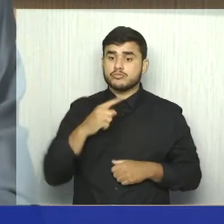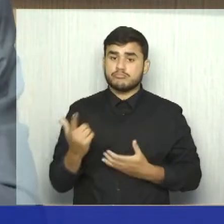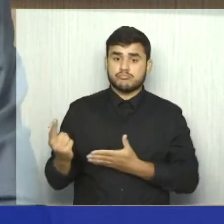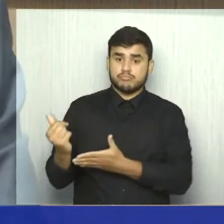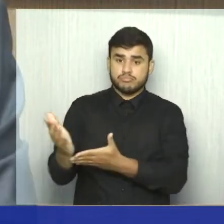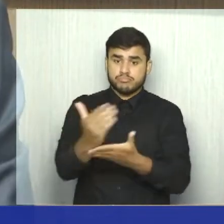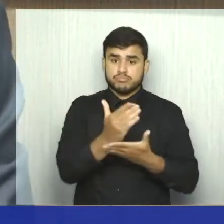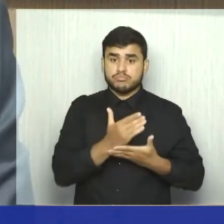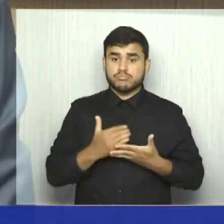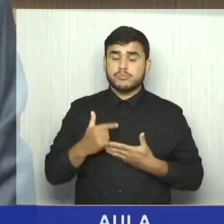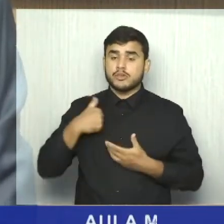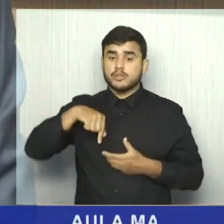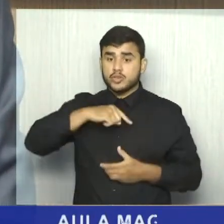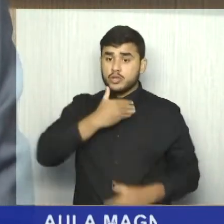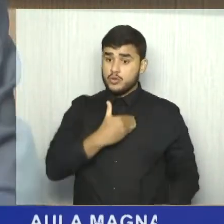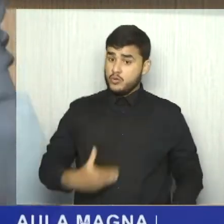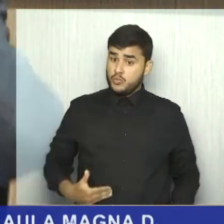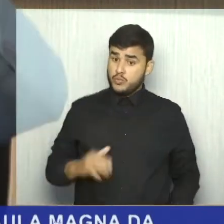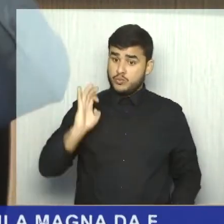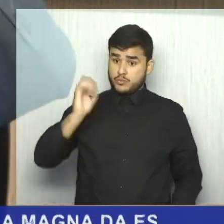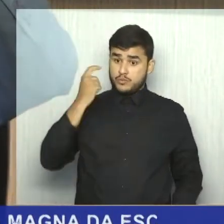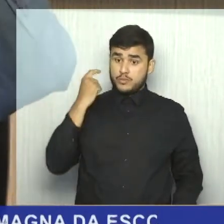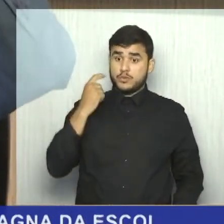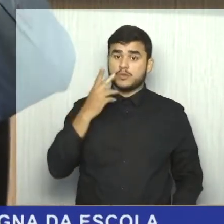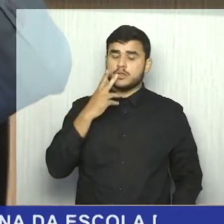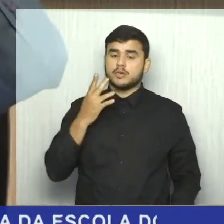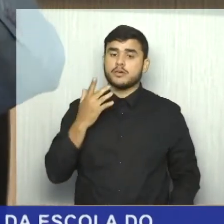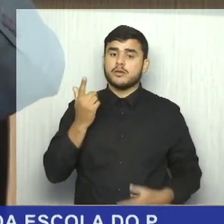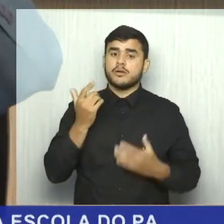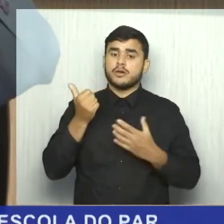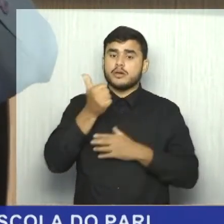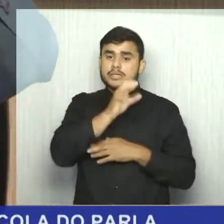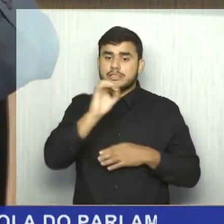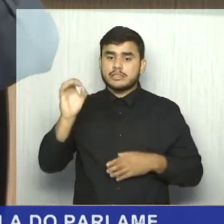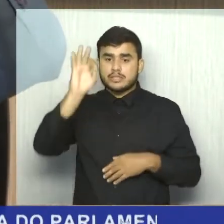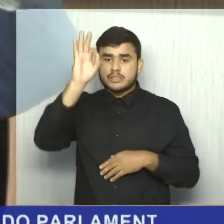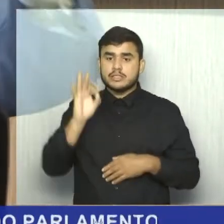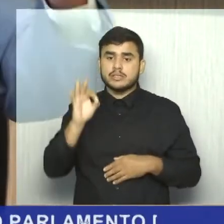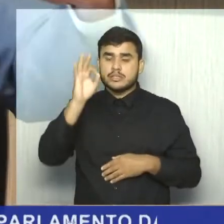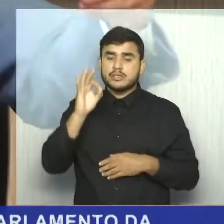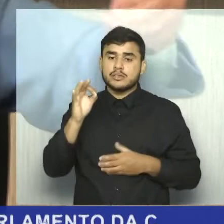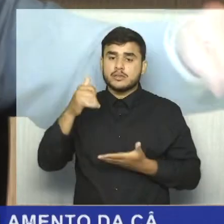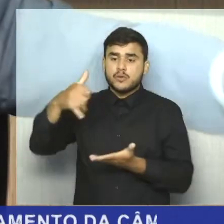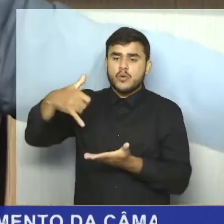cearenses. Eu era governador do Ceará, e o Brasil importava 100%